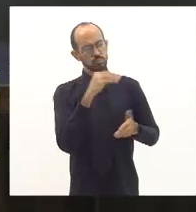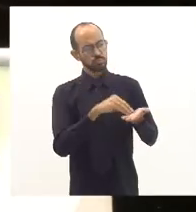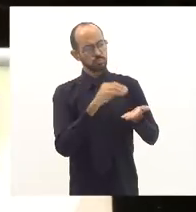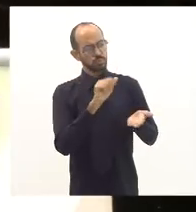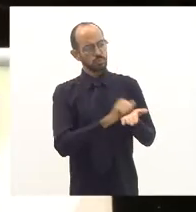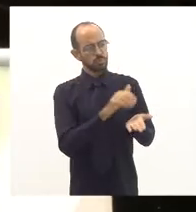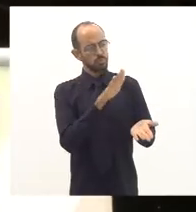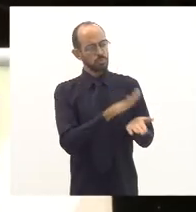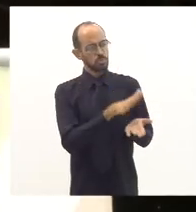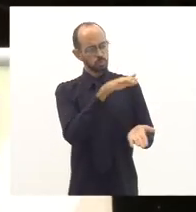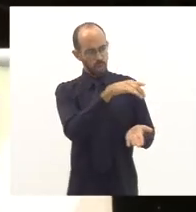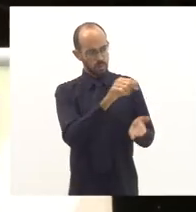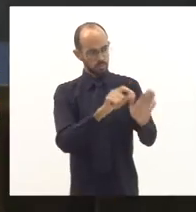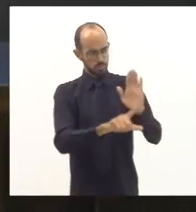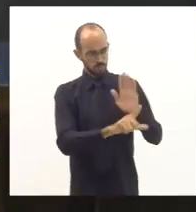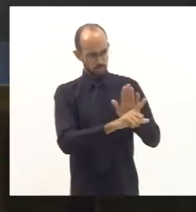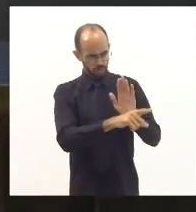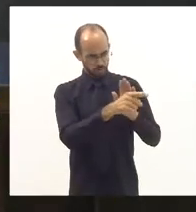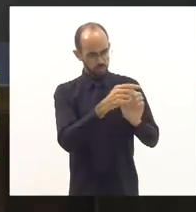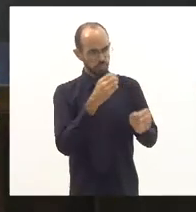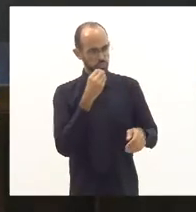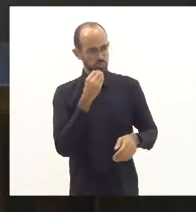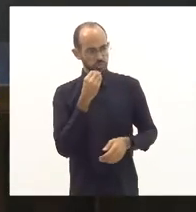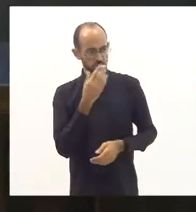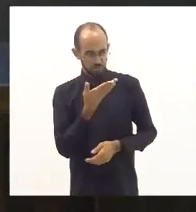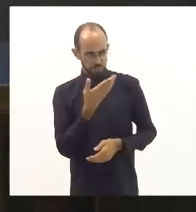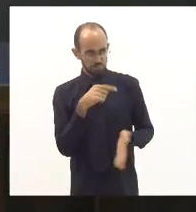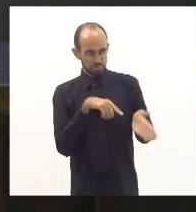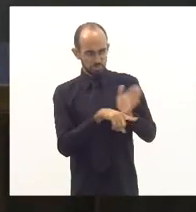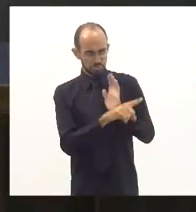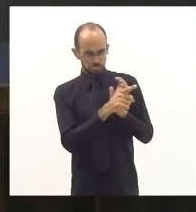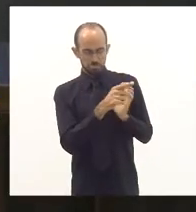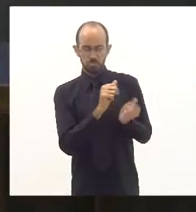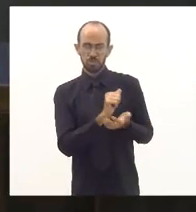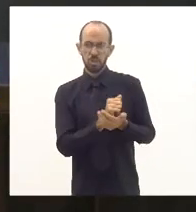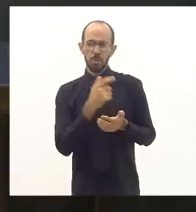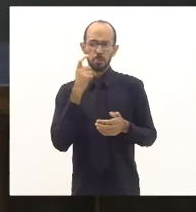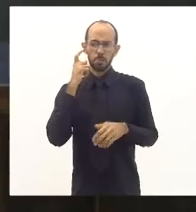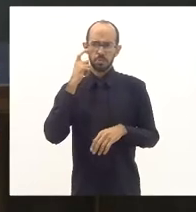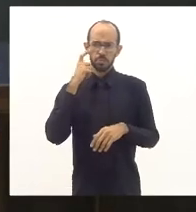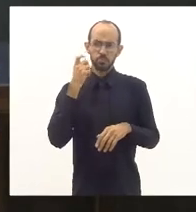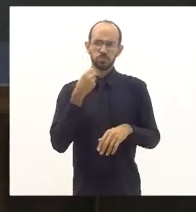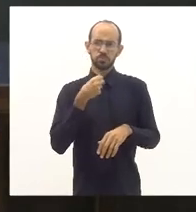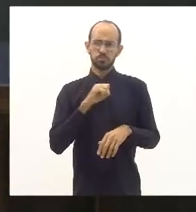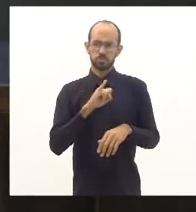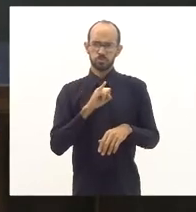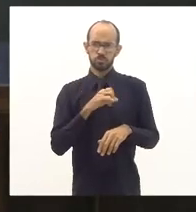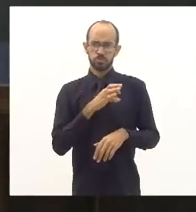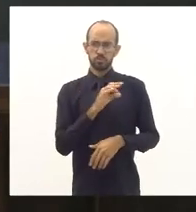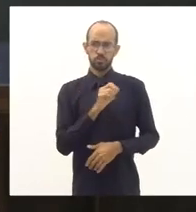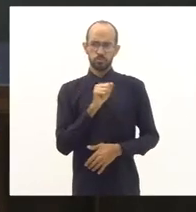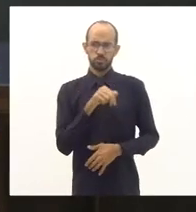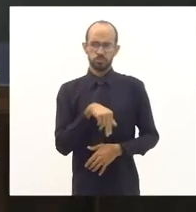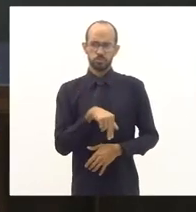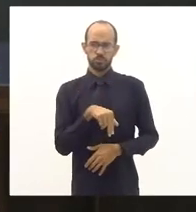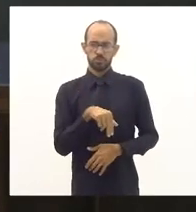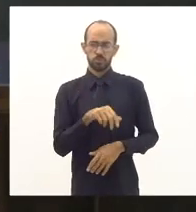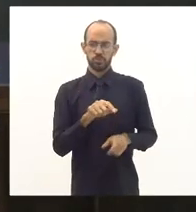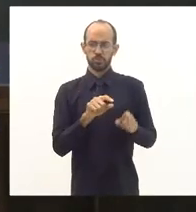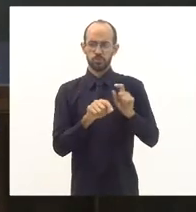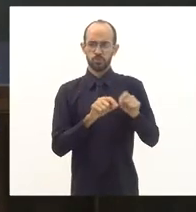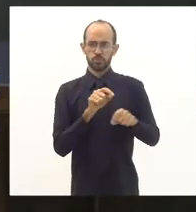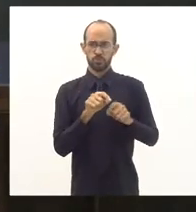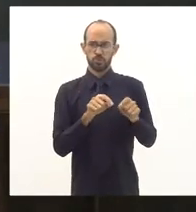Vocês são do ramo muito melhor do que eu, saberão. Mas eu penso que, se um TAC, inclusive,